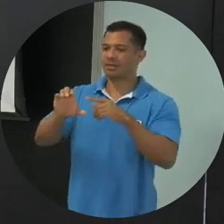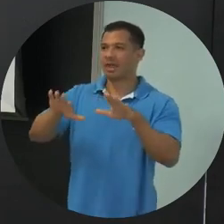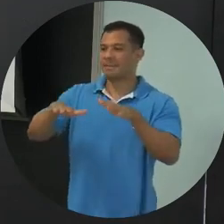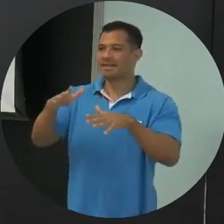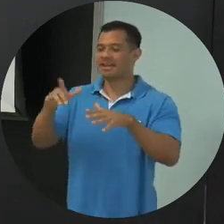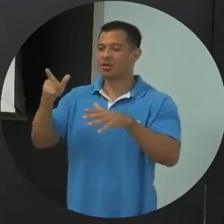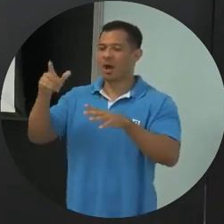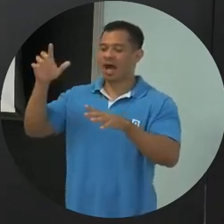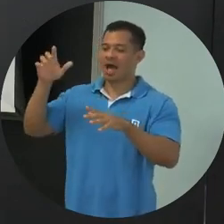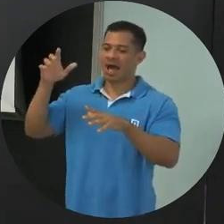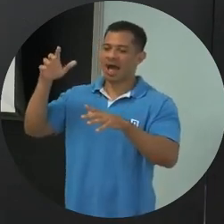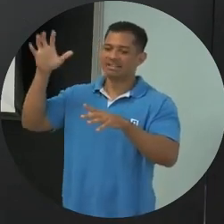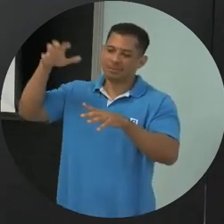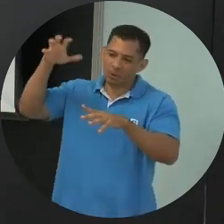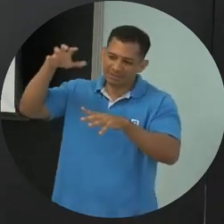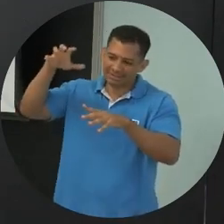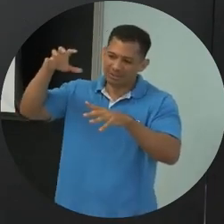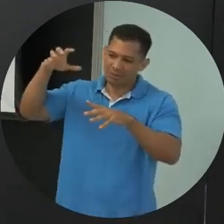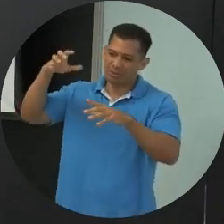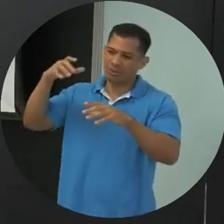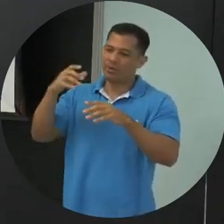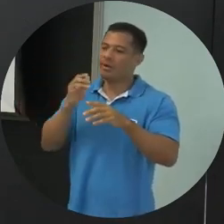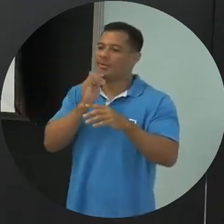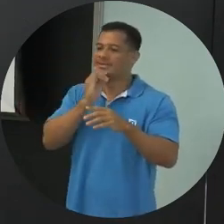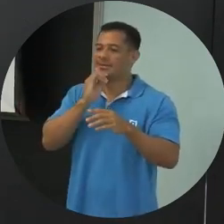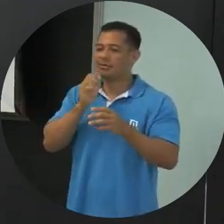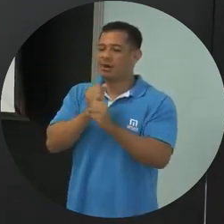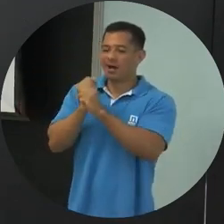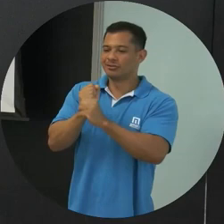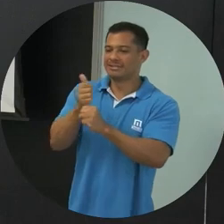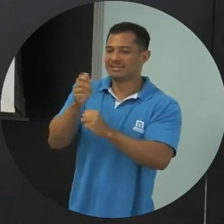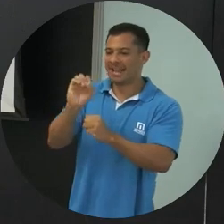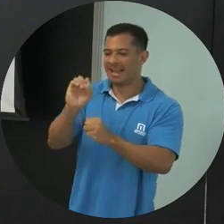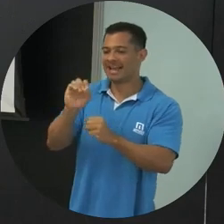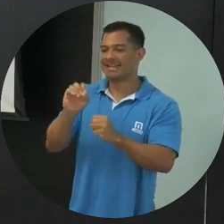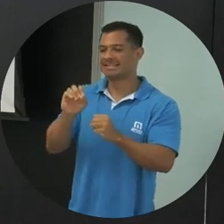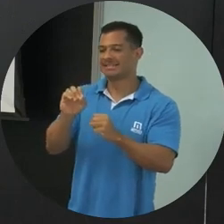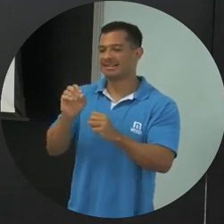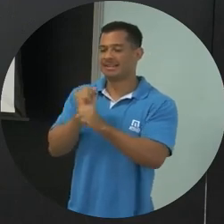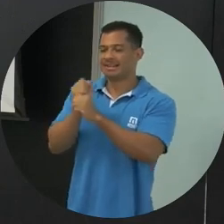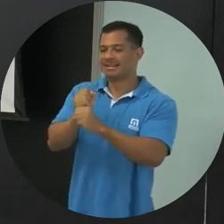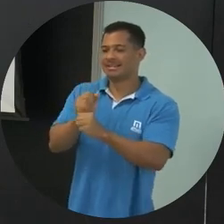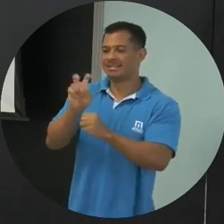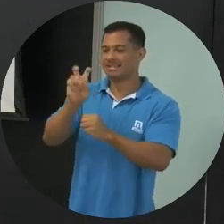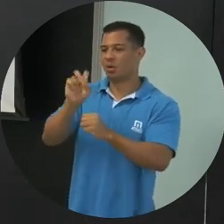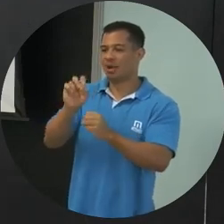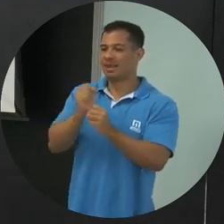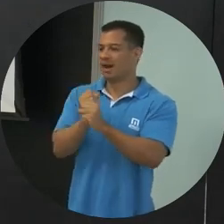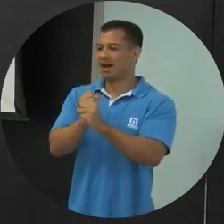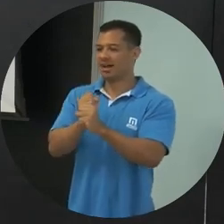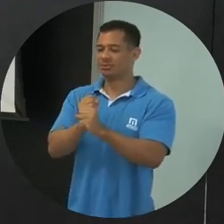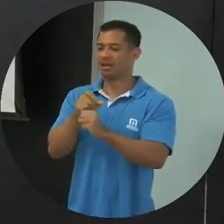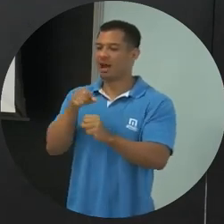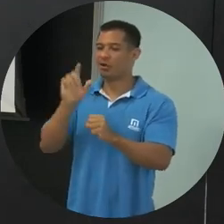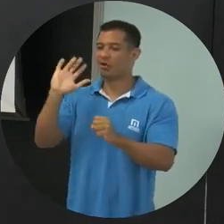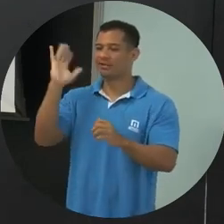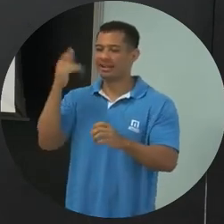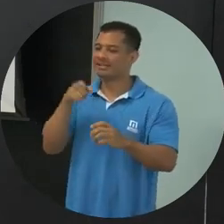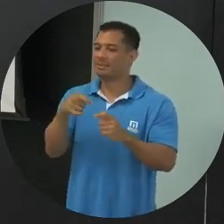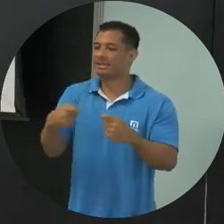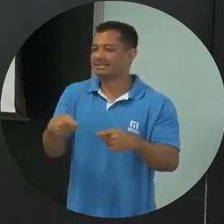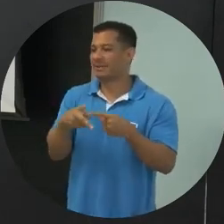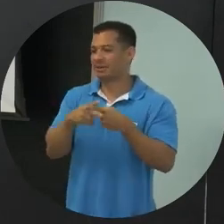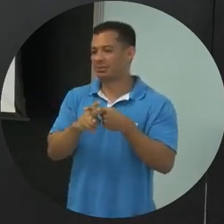exposição, entre 10 e 50 anos. Ou seja, todo esse mobiliário urbano já está suscetível a algum tipo de